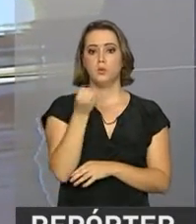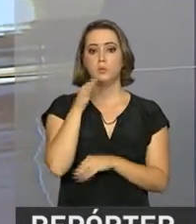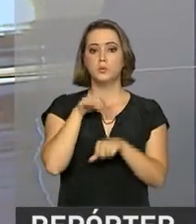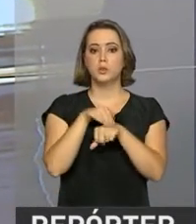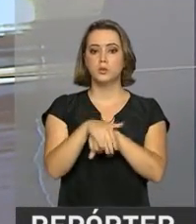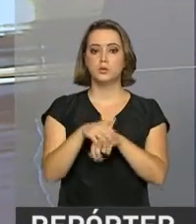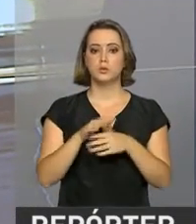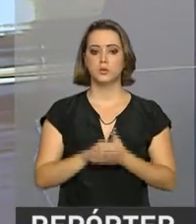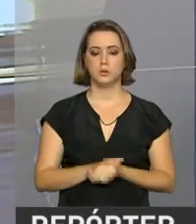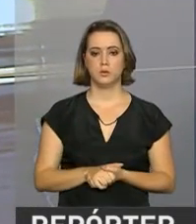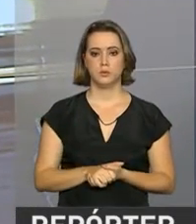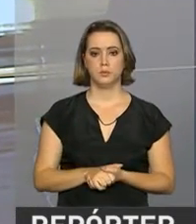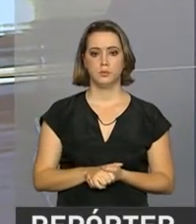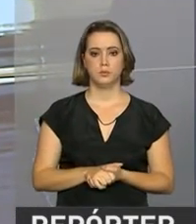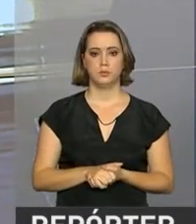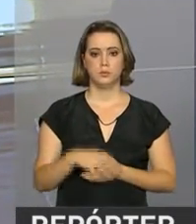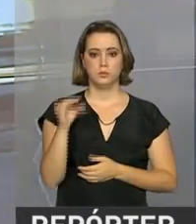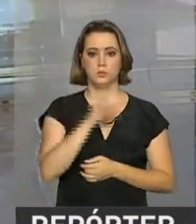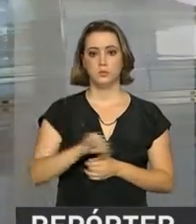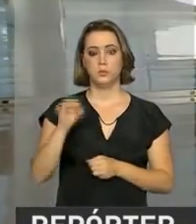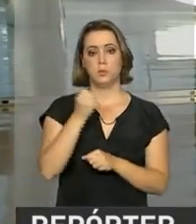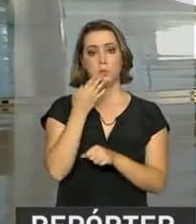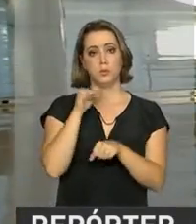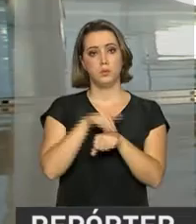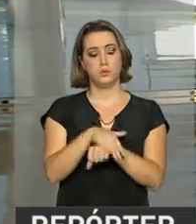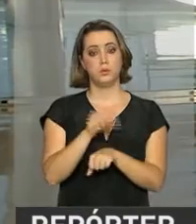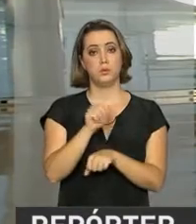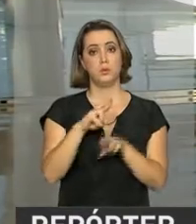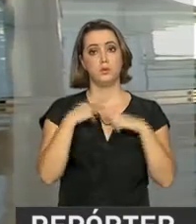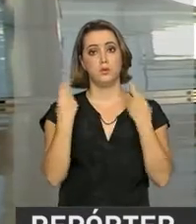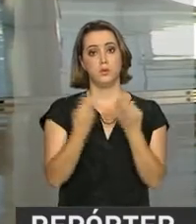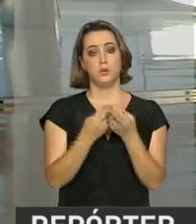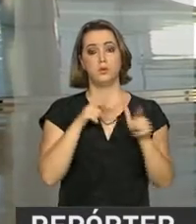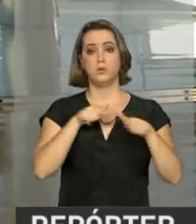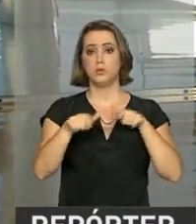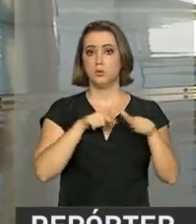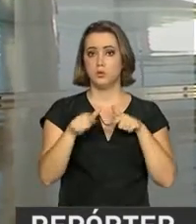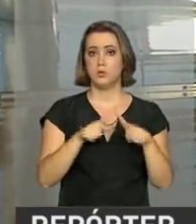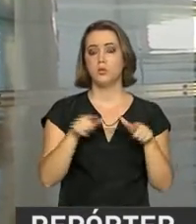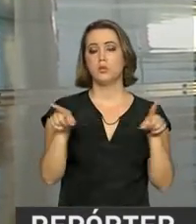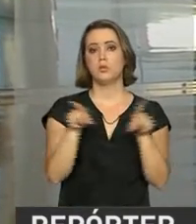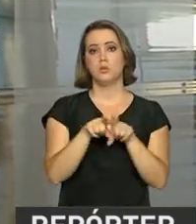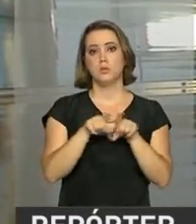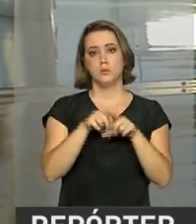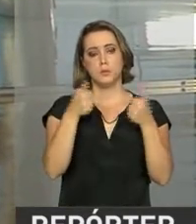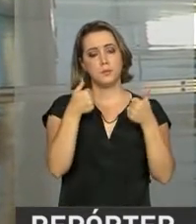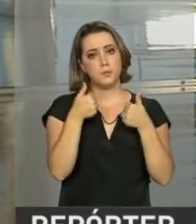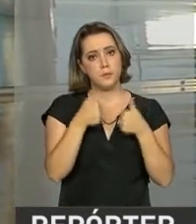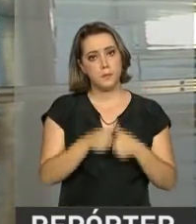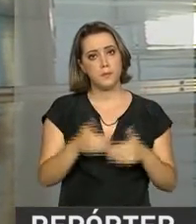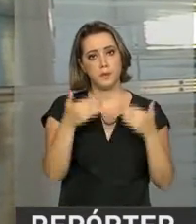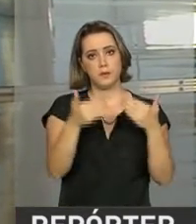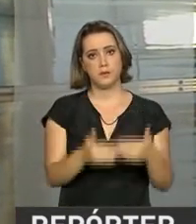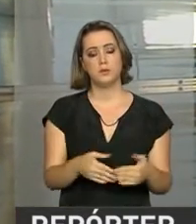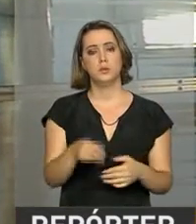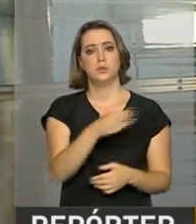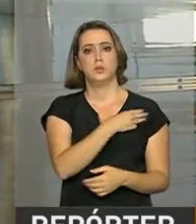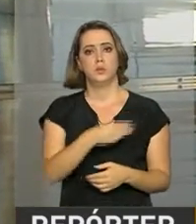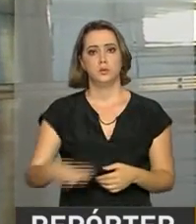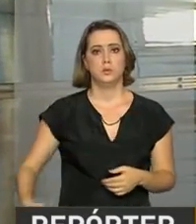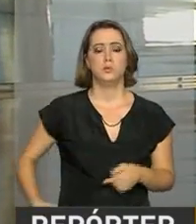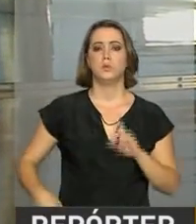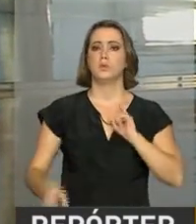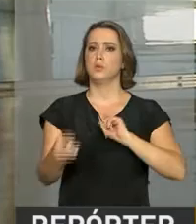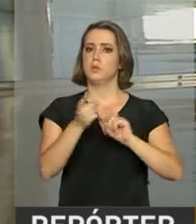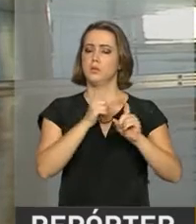noite o ala roberto boa noite olha o roberto foi uma reunião de trabalho também estiveram presentes os ministros do planejamento de